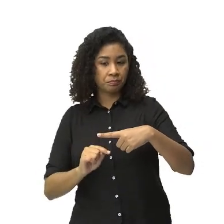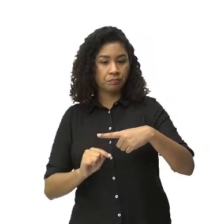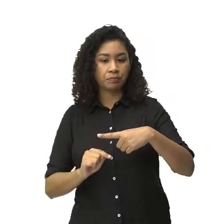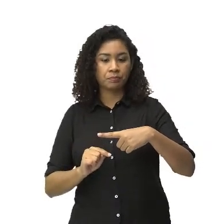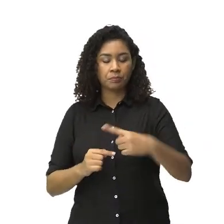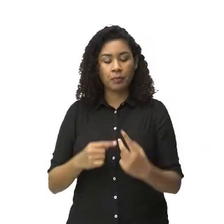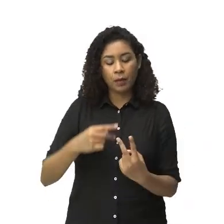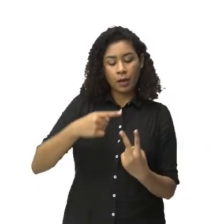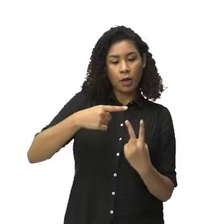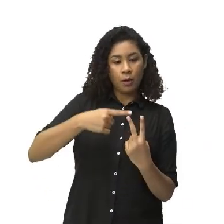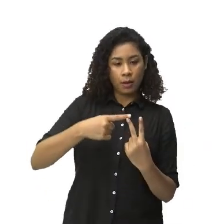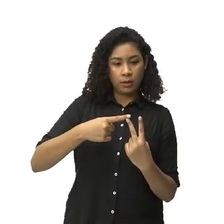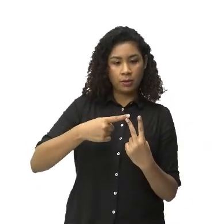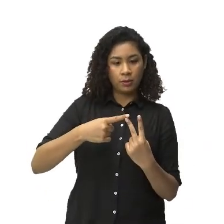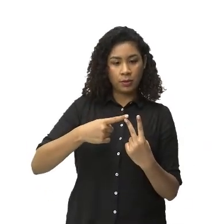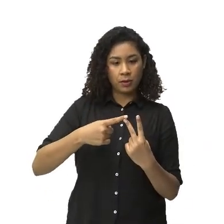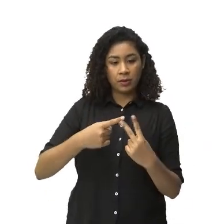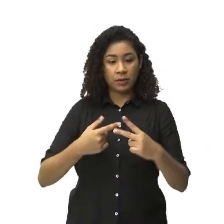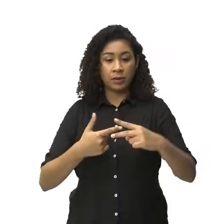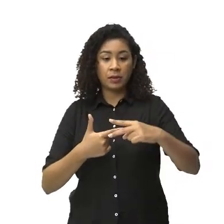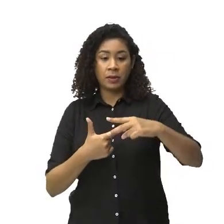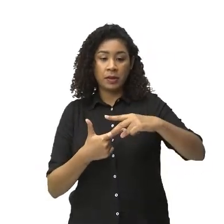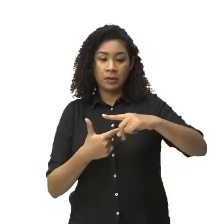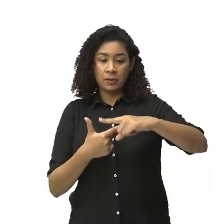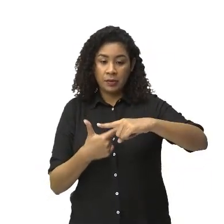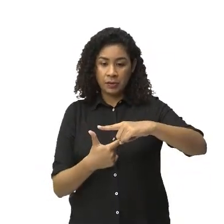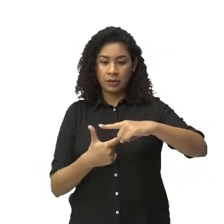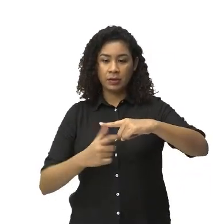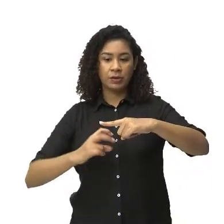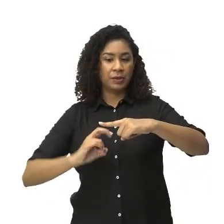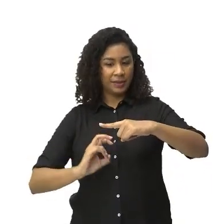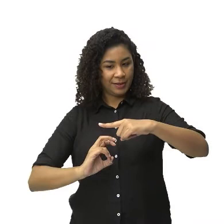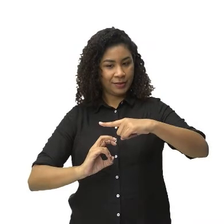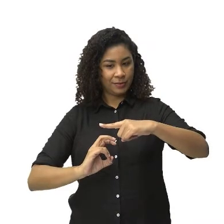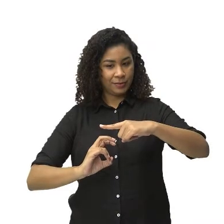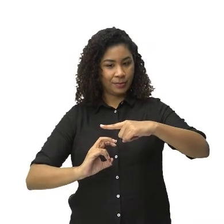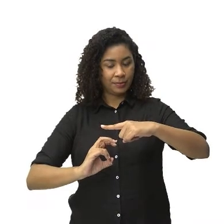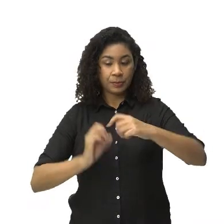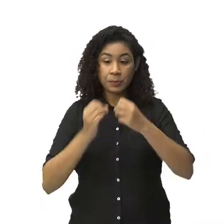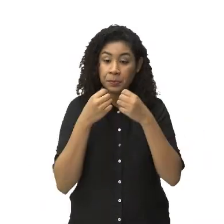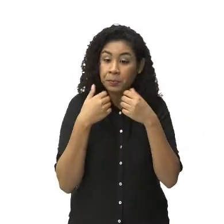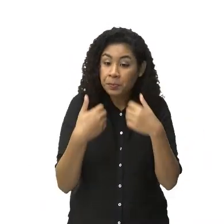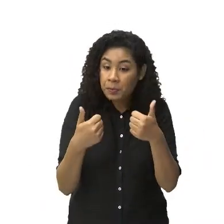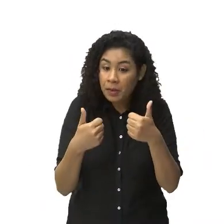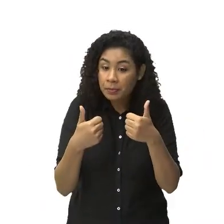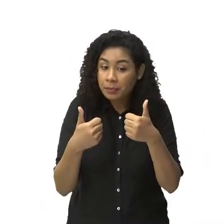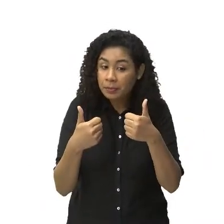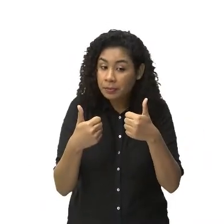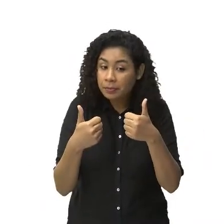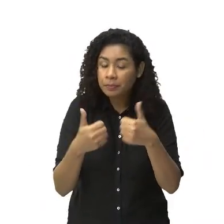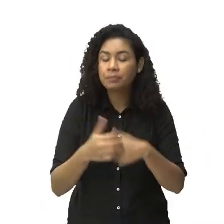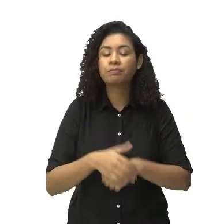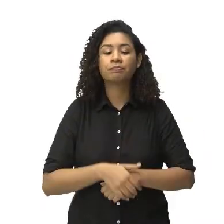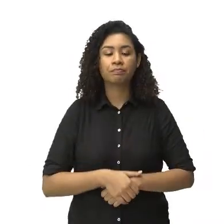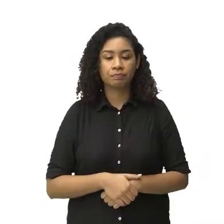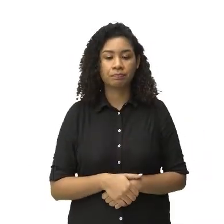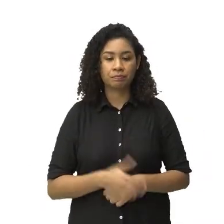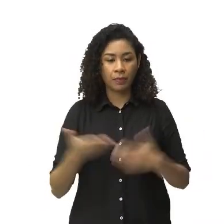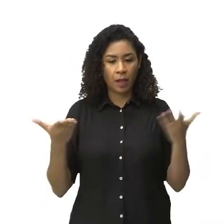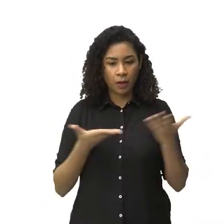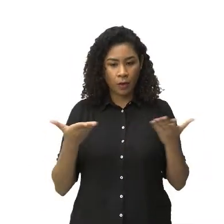Raiz quadrada de 25. Tudo bem? Vamos trazer para